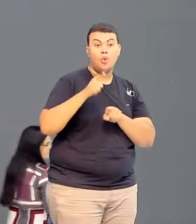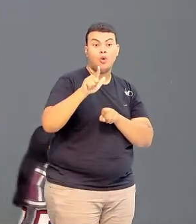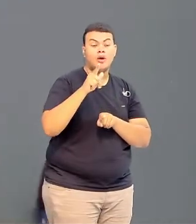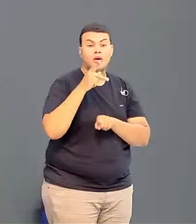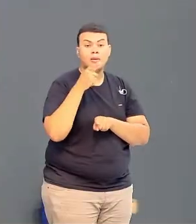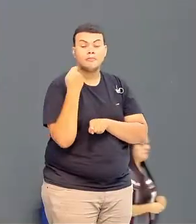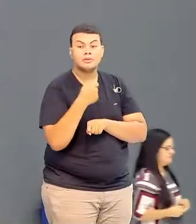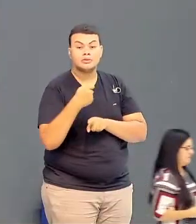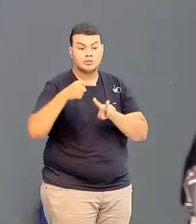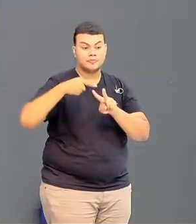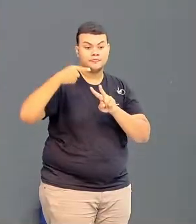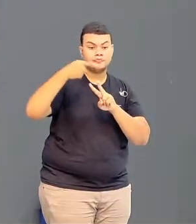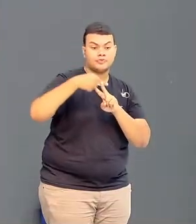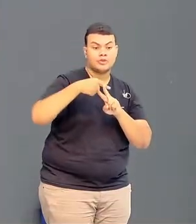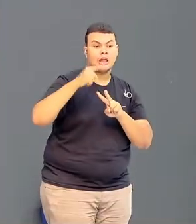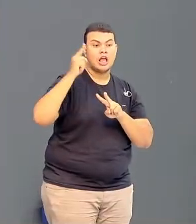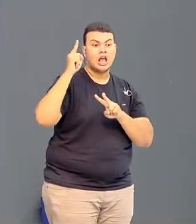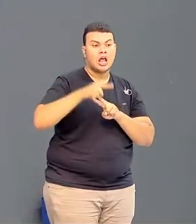diz, toda